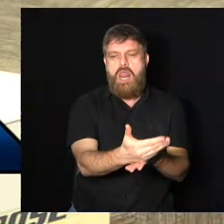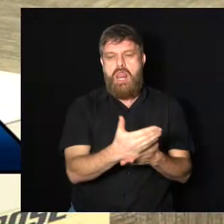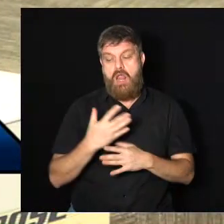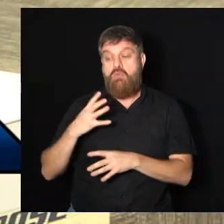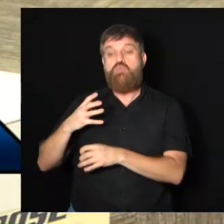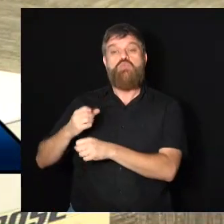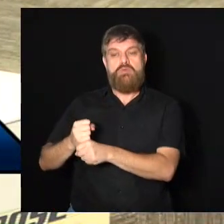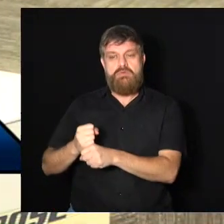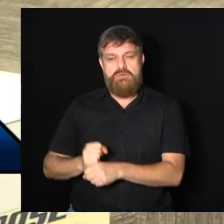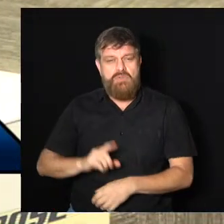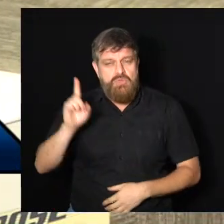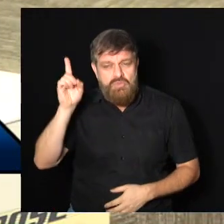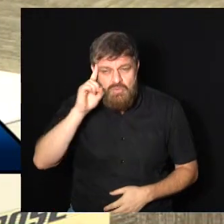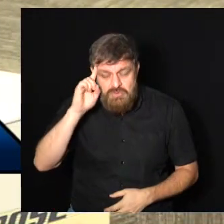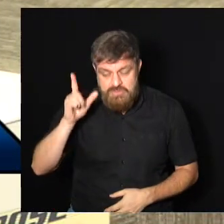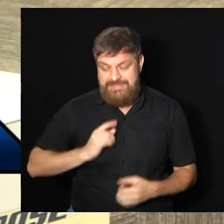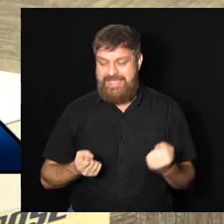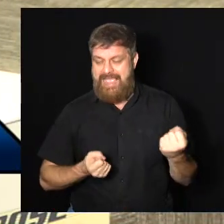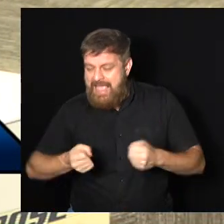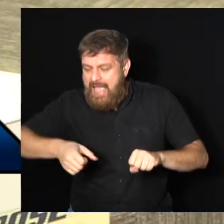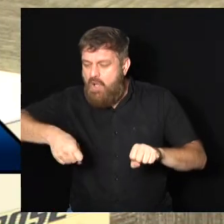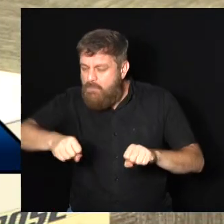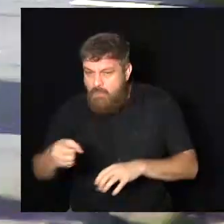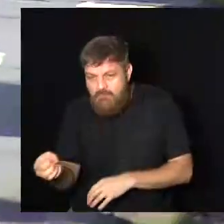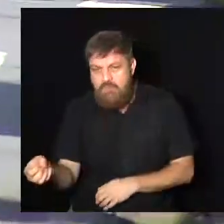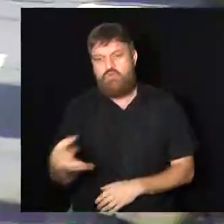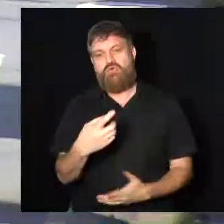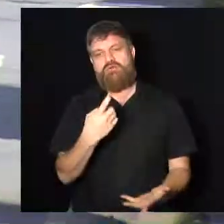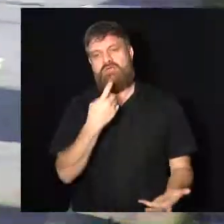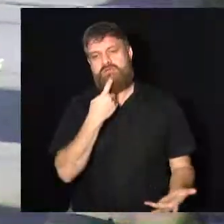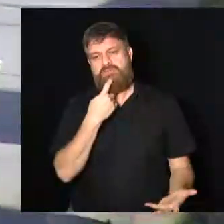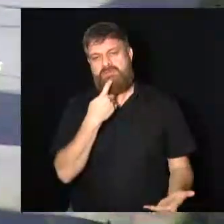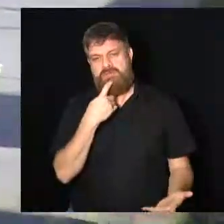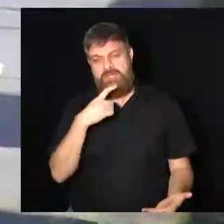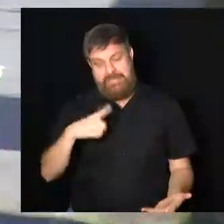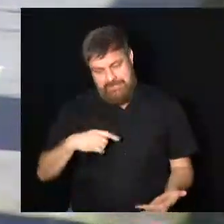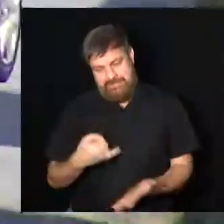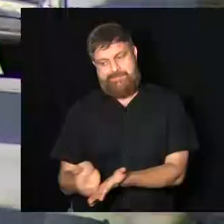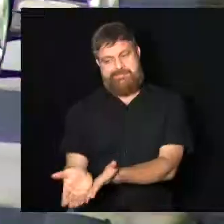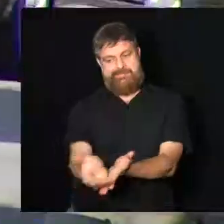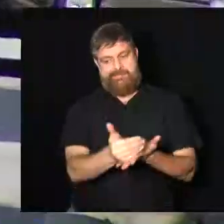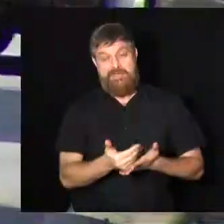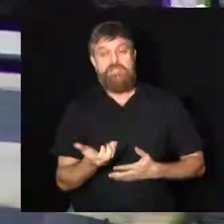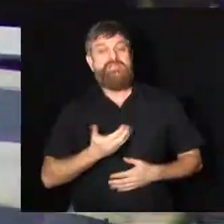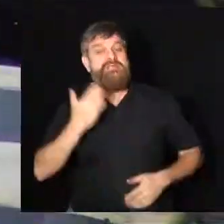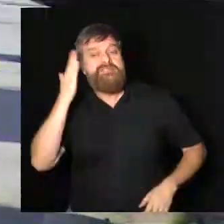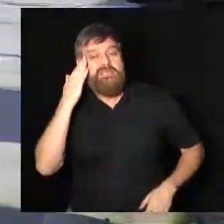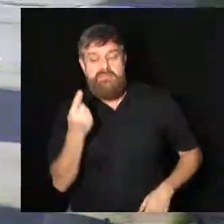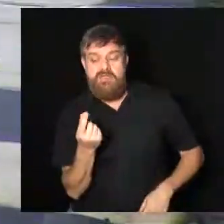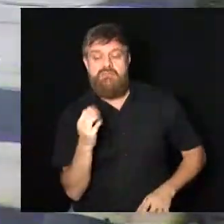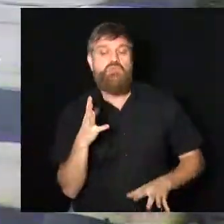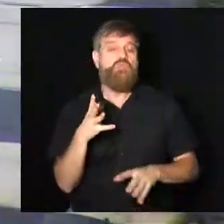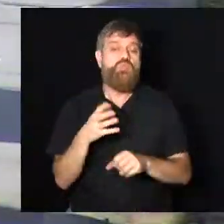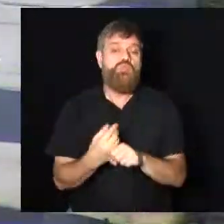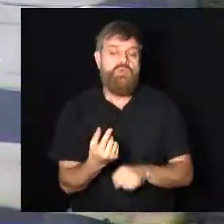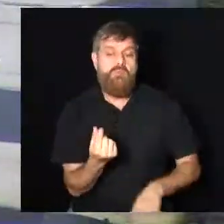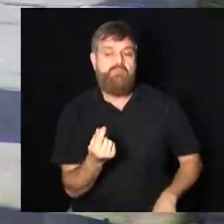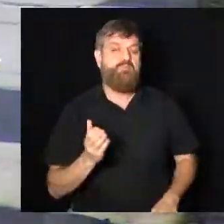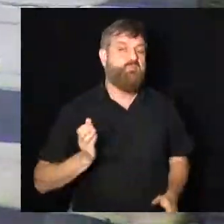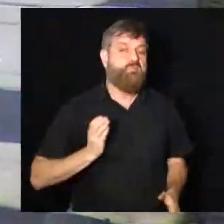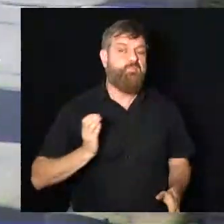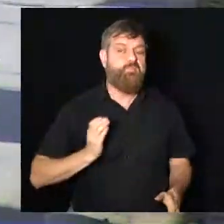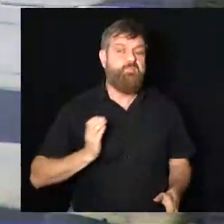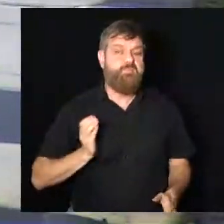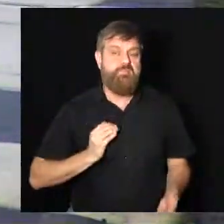Todos os dias entram veículos na frota de Campinas. E nós queremos também quanto isso significa de receita